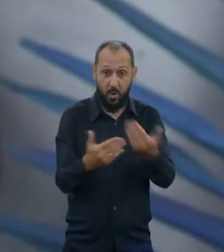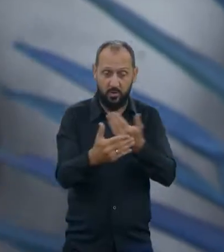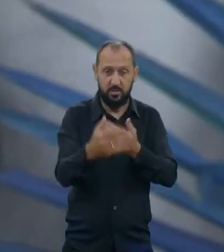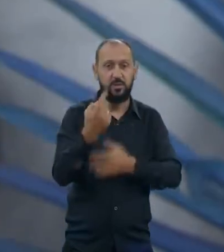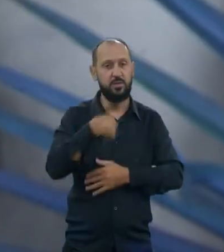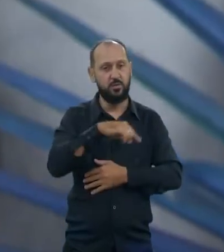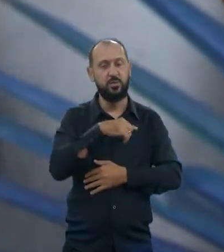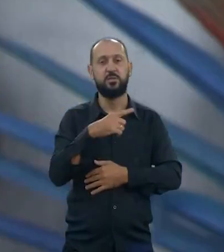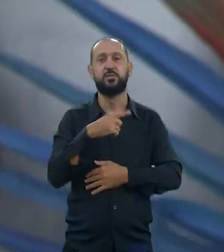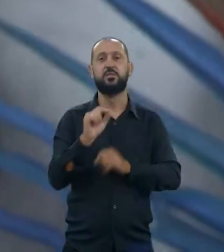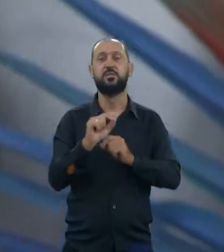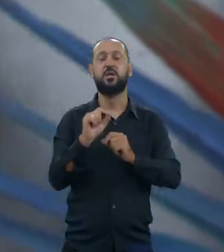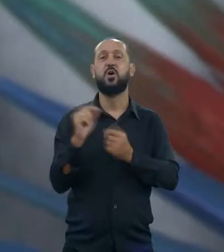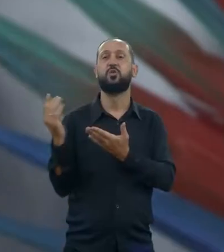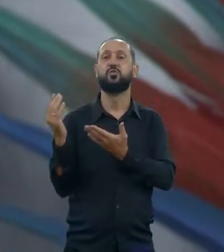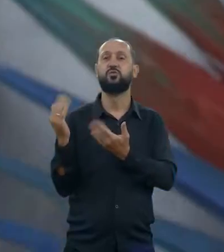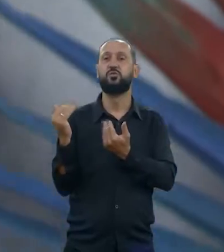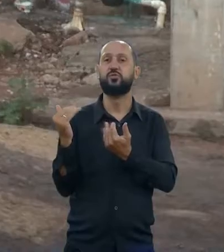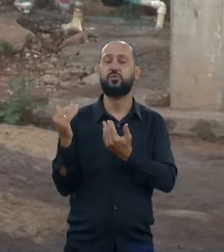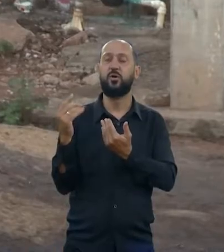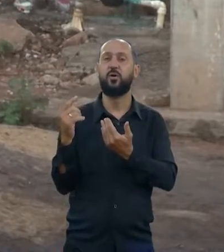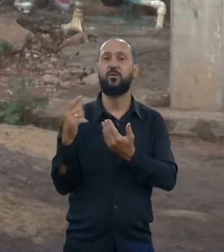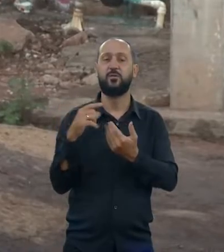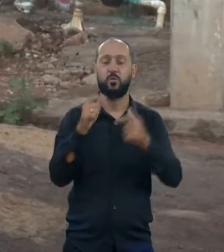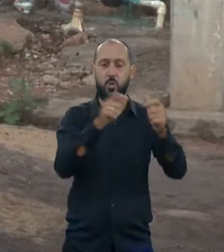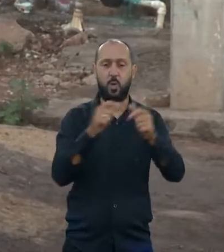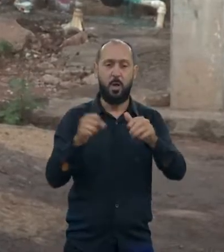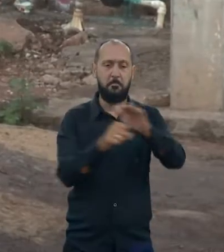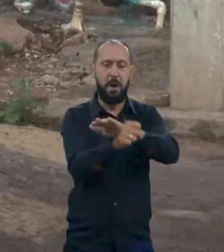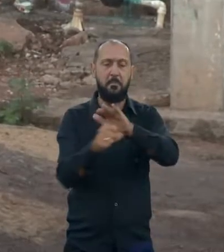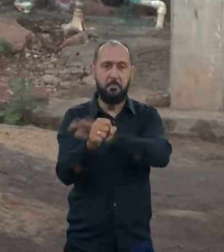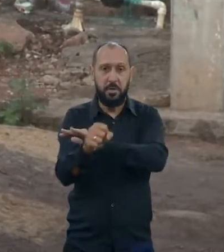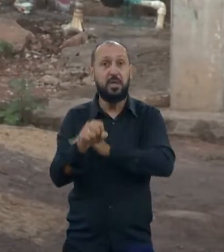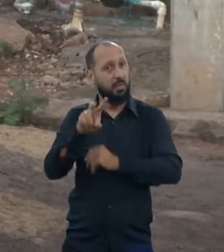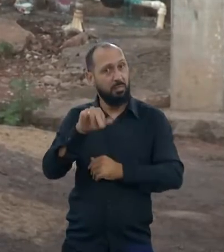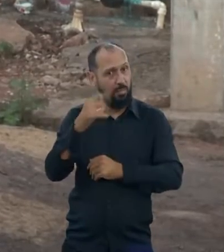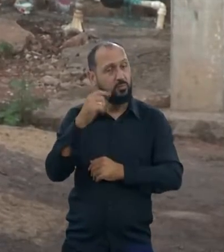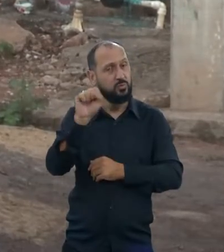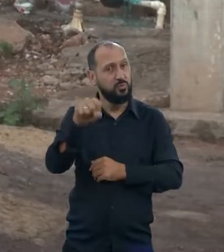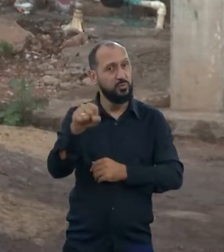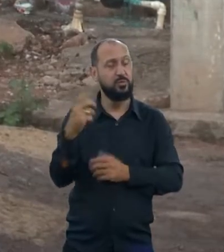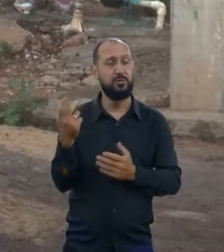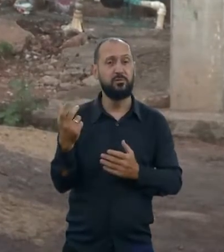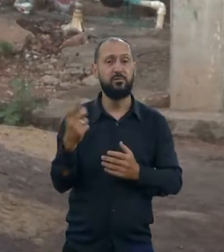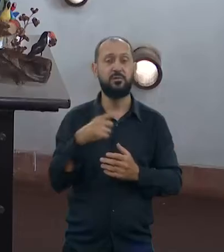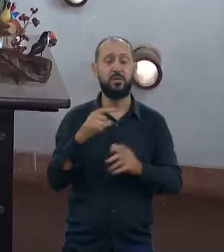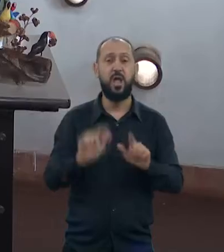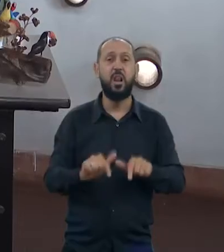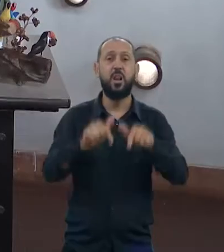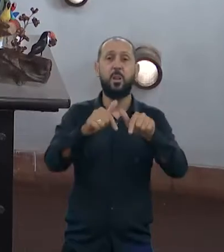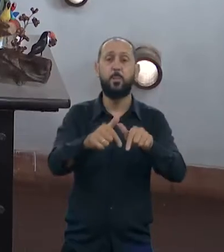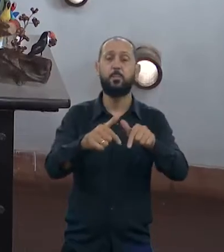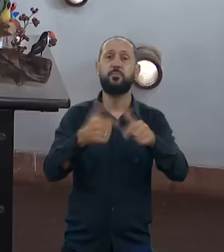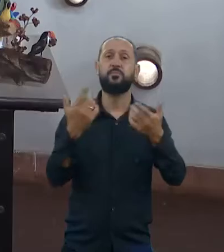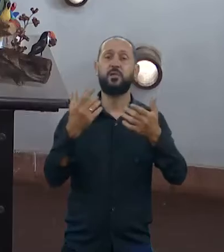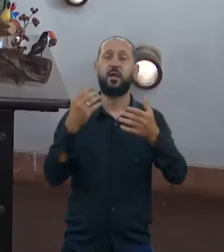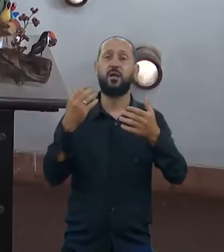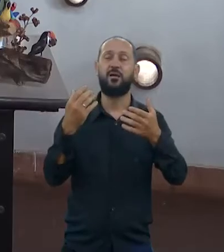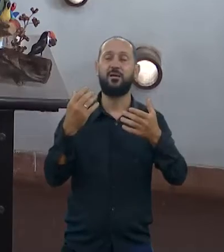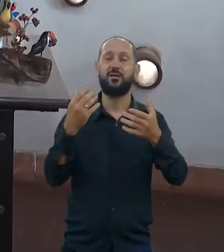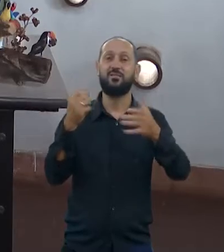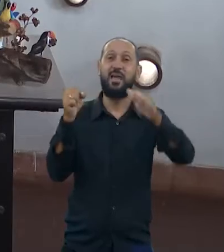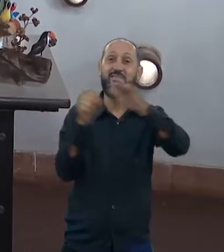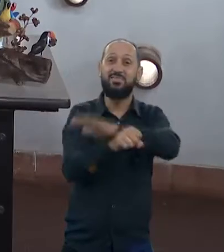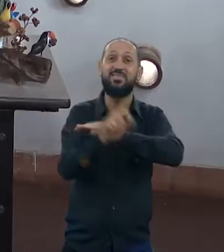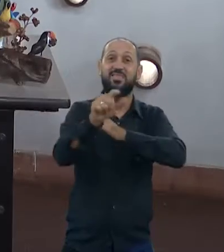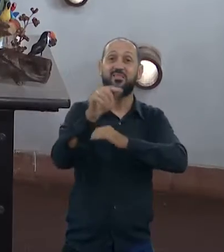que nós ia ter jovens que iam estar ocupando os espaços, e estão ocupando os espaços, jovens que iam estar dentro das faculdades.